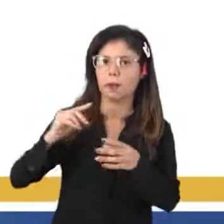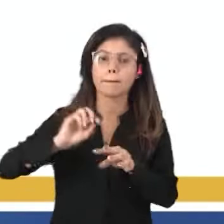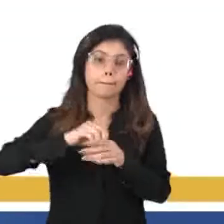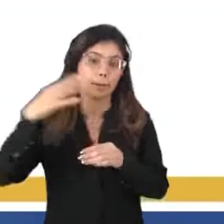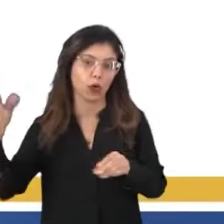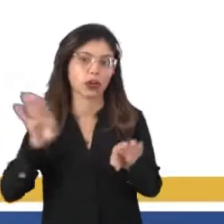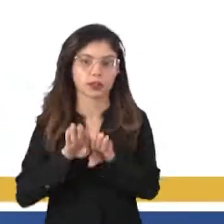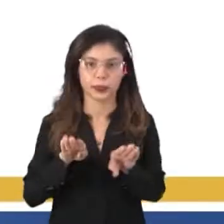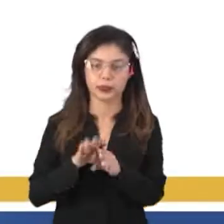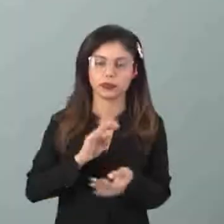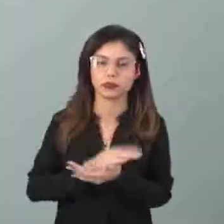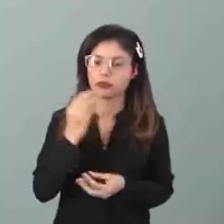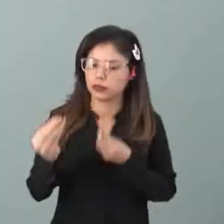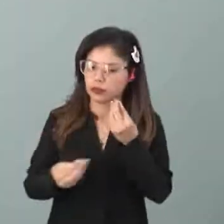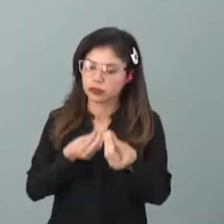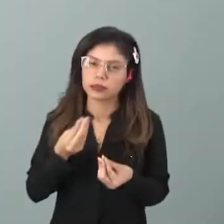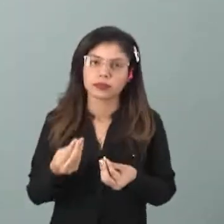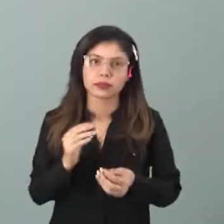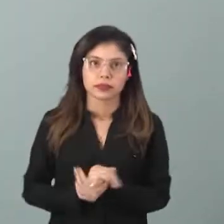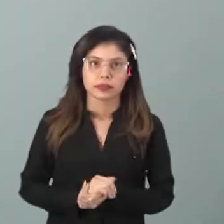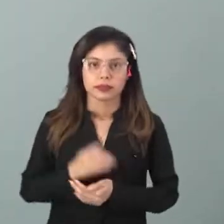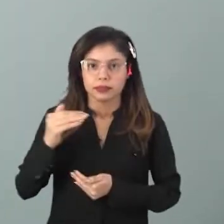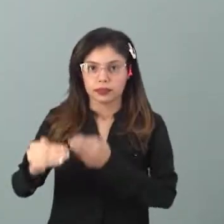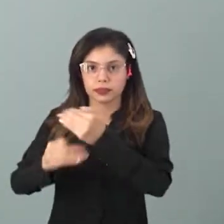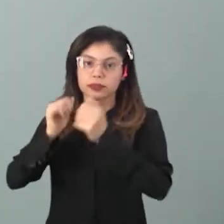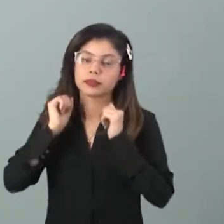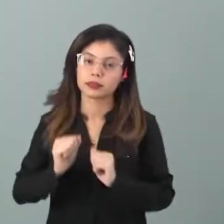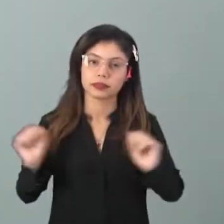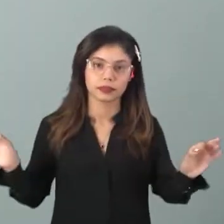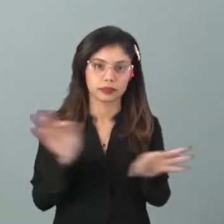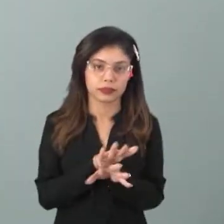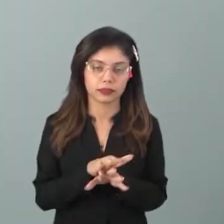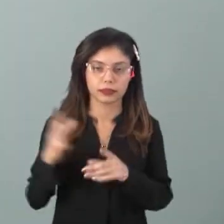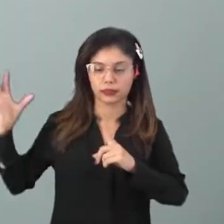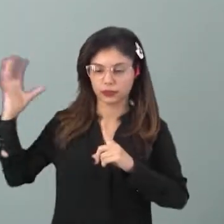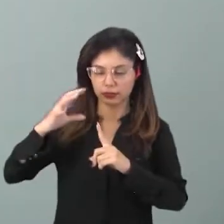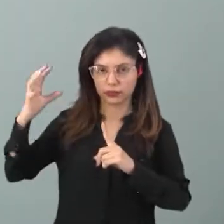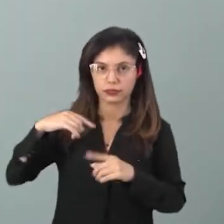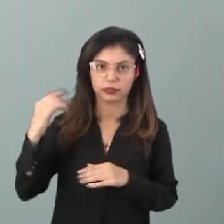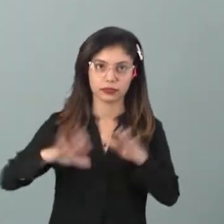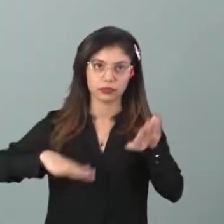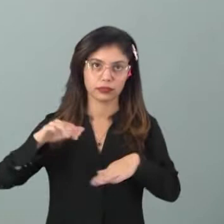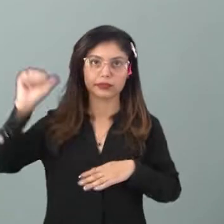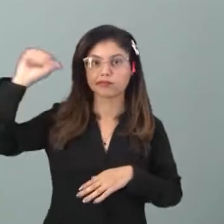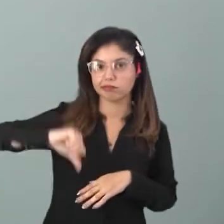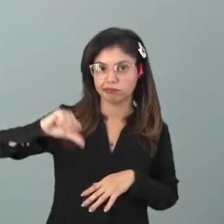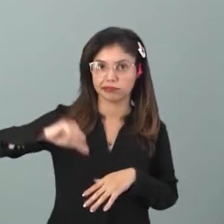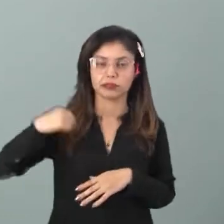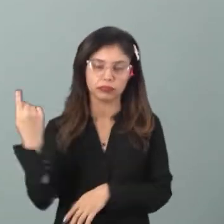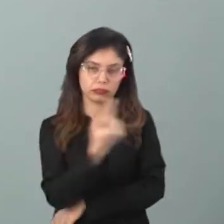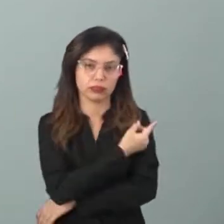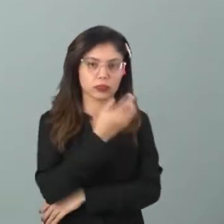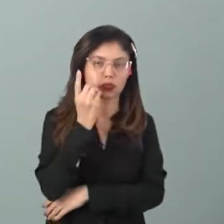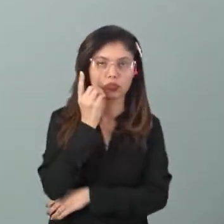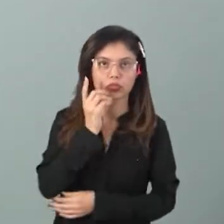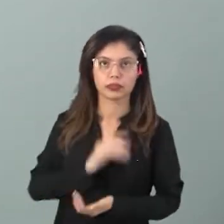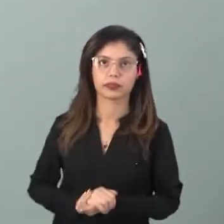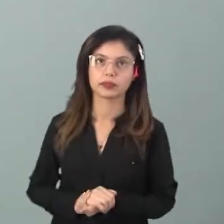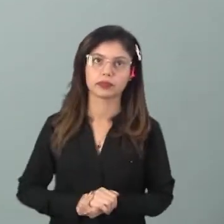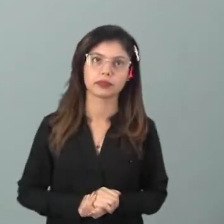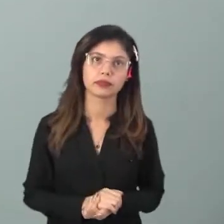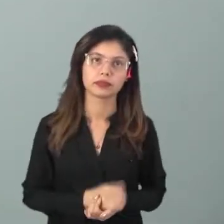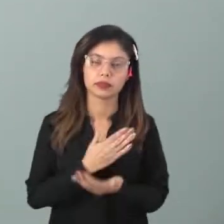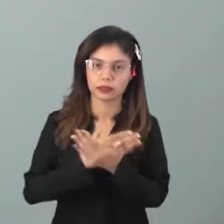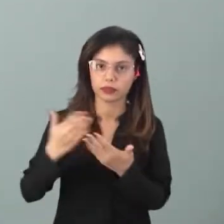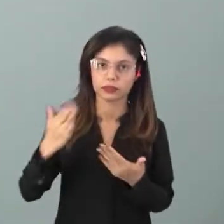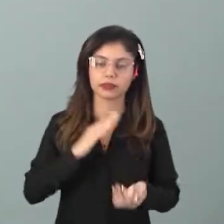externa. Tá? E como esses processos podem acabar influenciando, às vezes, negativamente no nosso dia a dia, tá? Então,